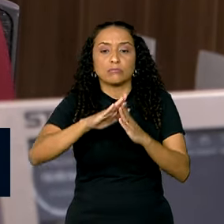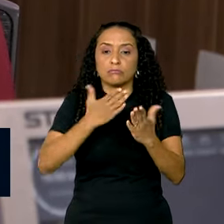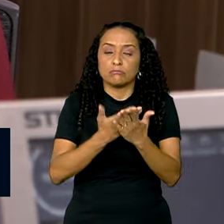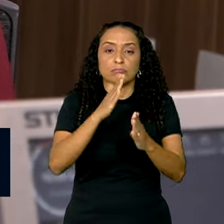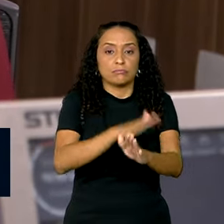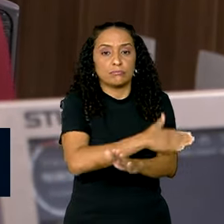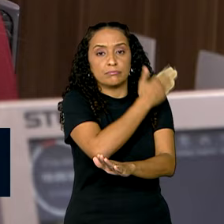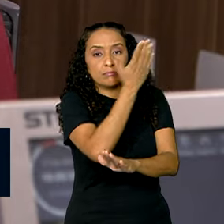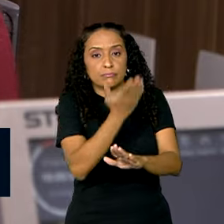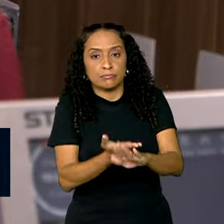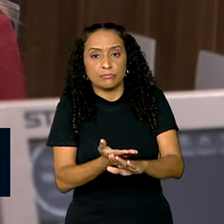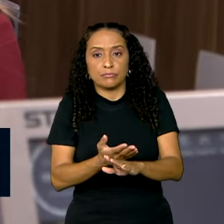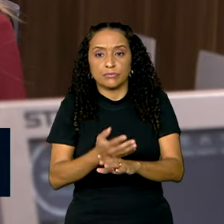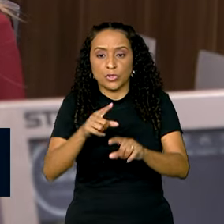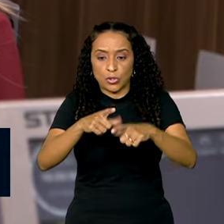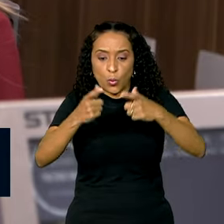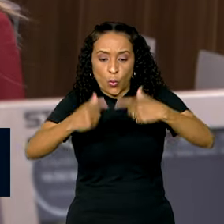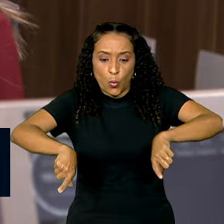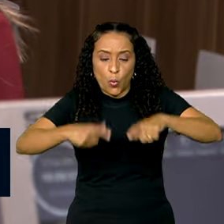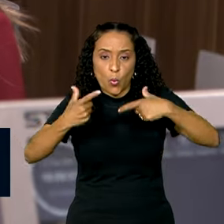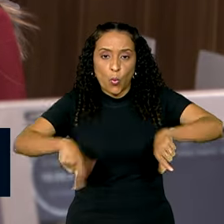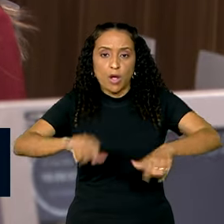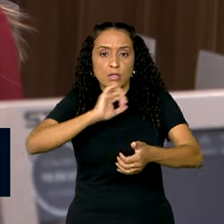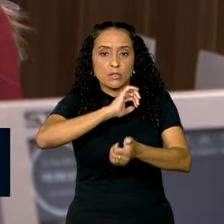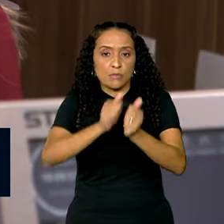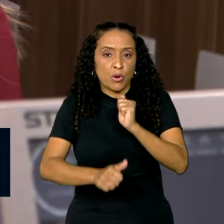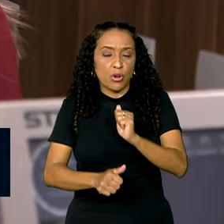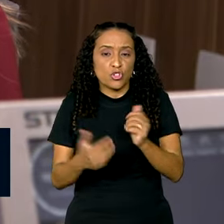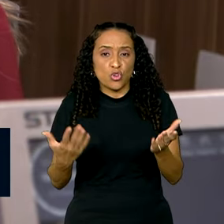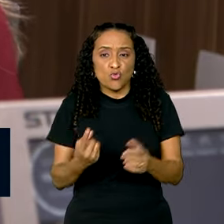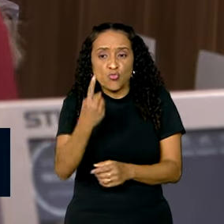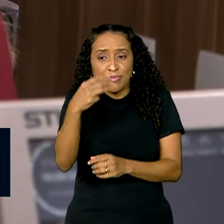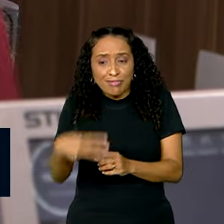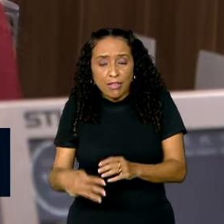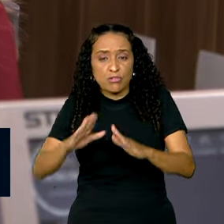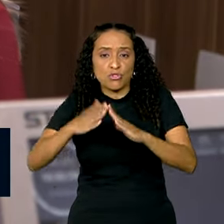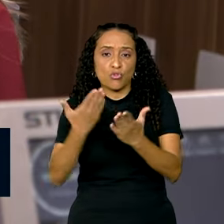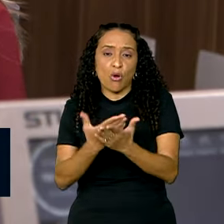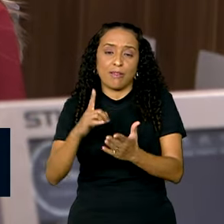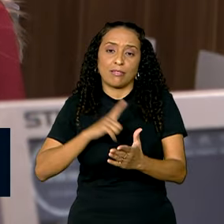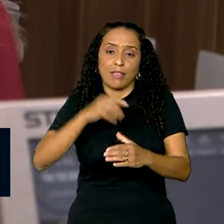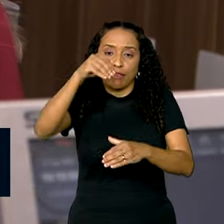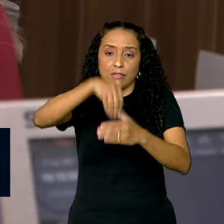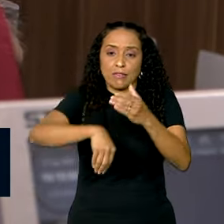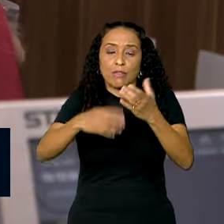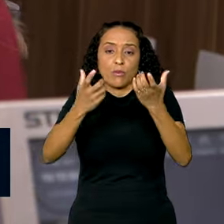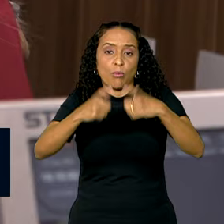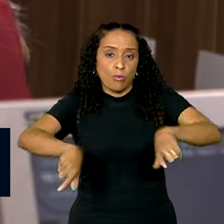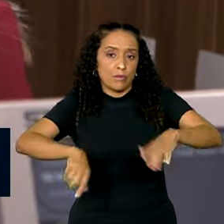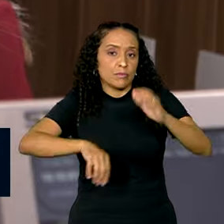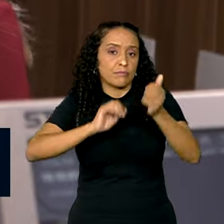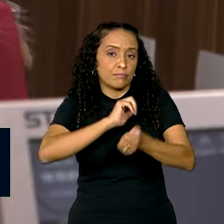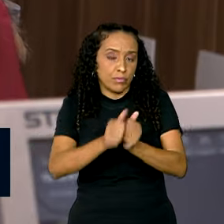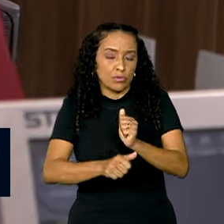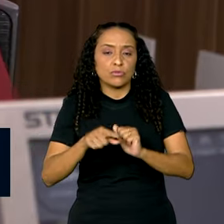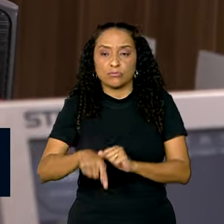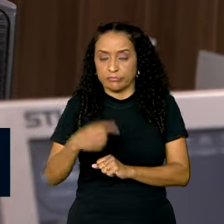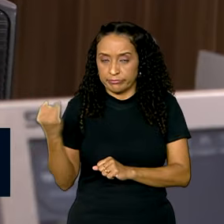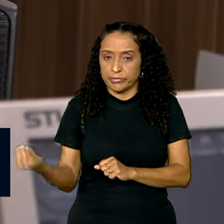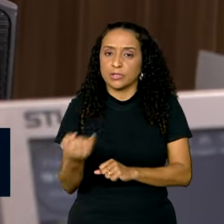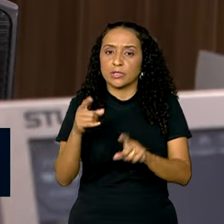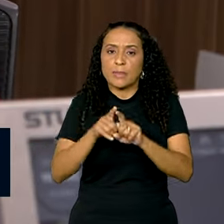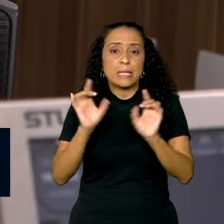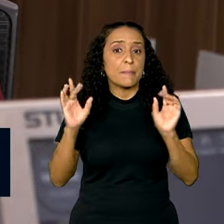tempo integral quadras esportivas hoje só tem 1/3 das nossas escolas que tem quadras esportivas então é super importante